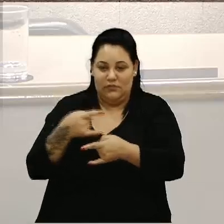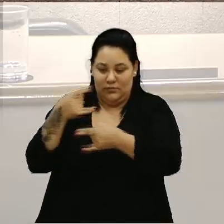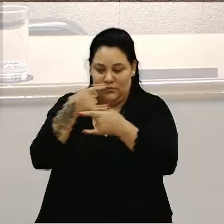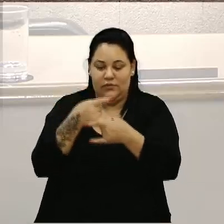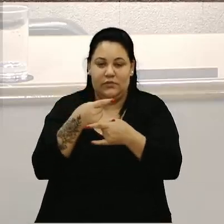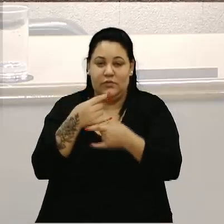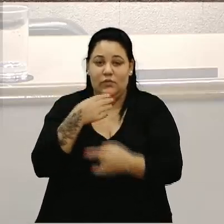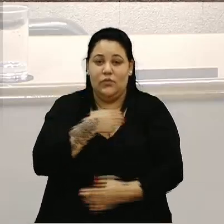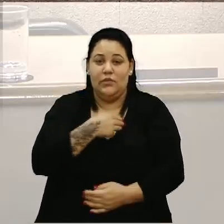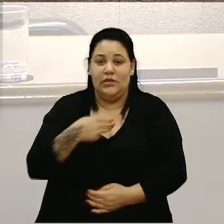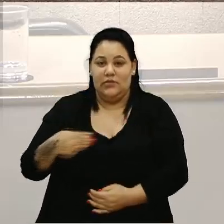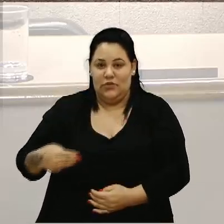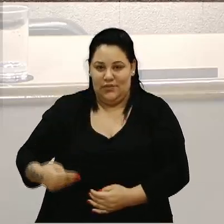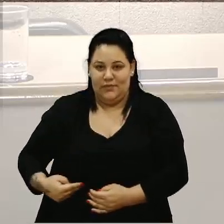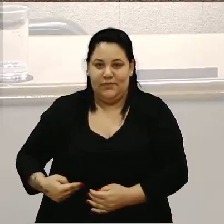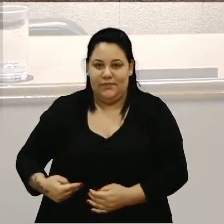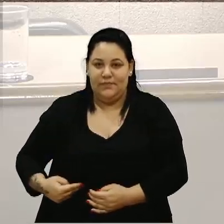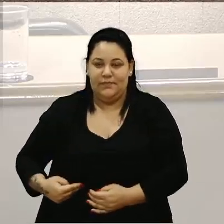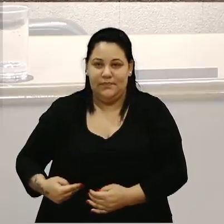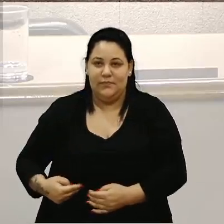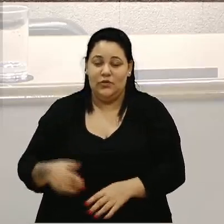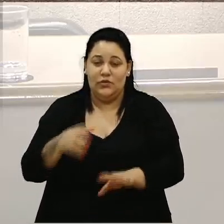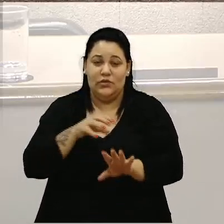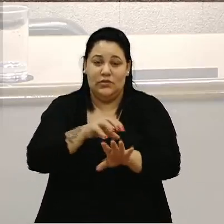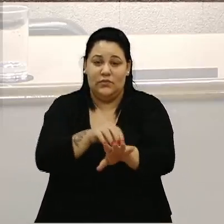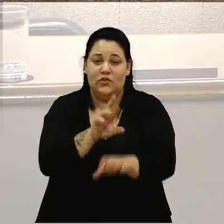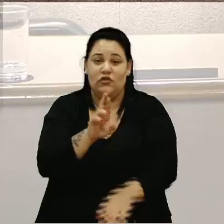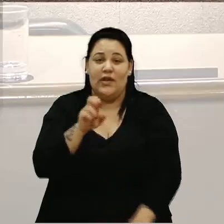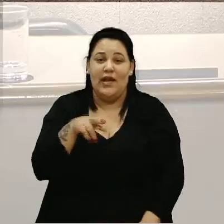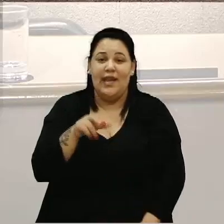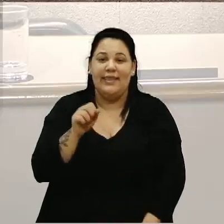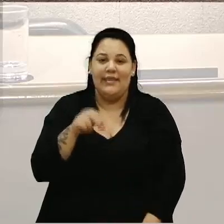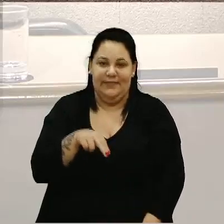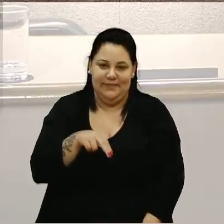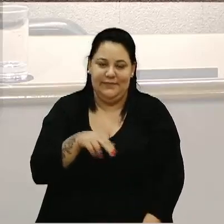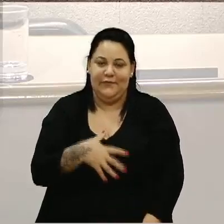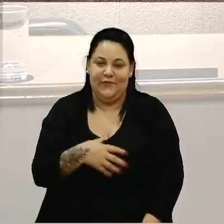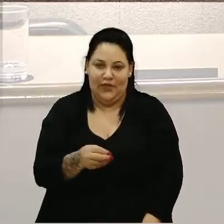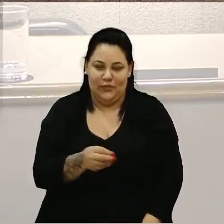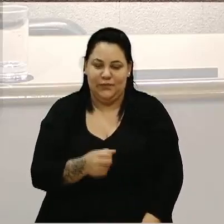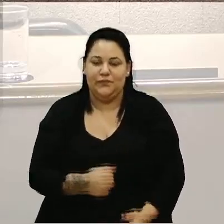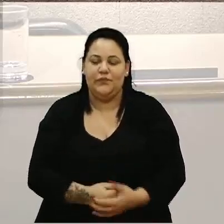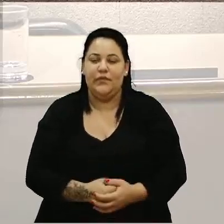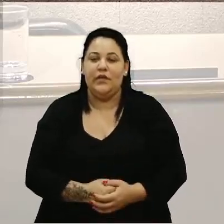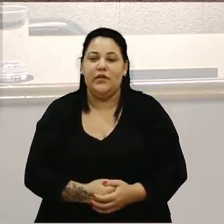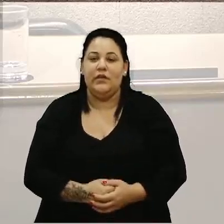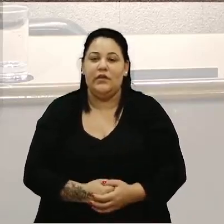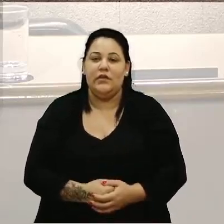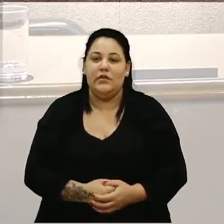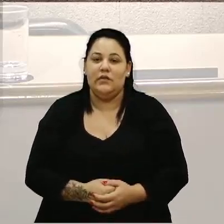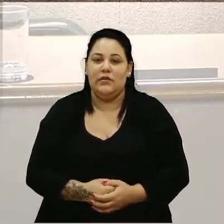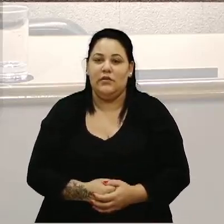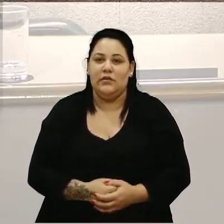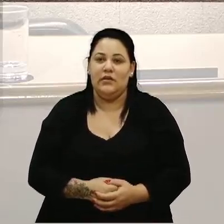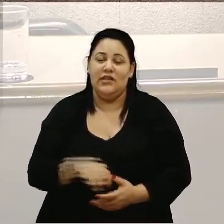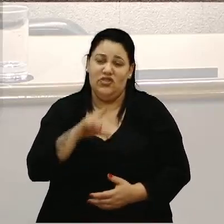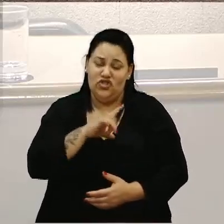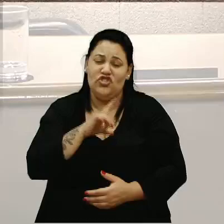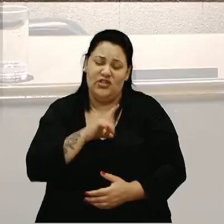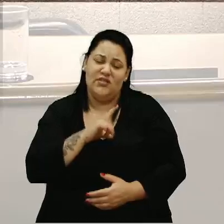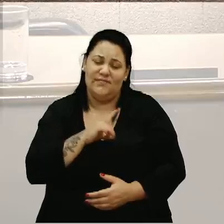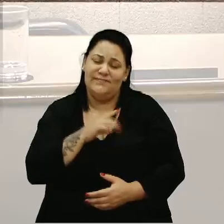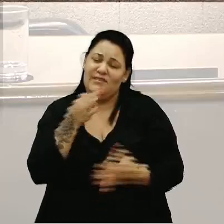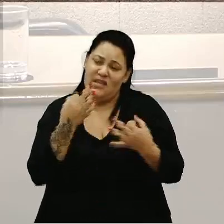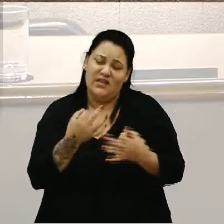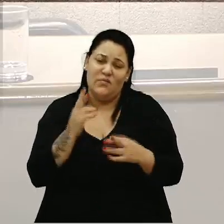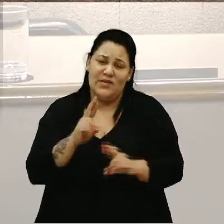ministro dos Transportes, Renan Filho. Eles tinham com certeza uma gota de esperança